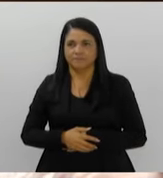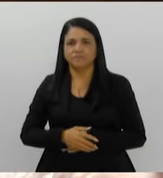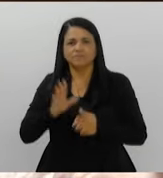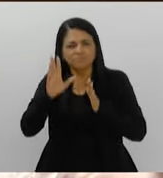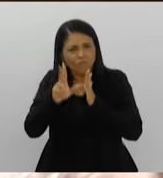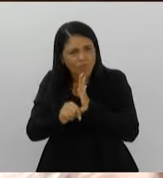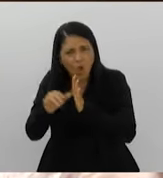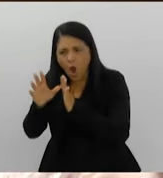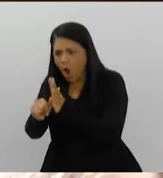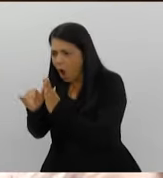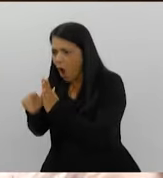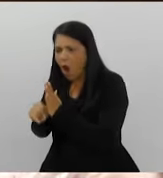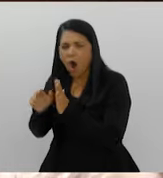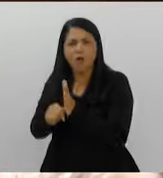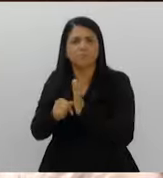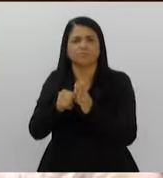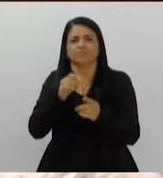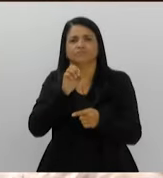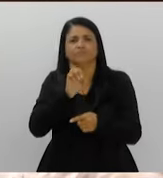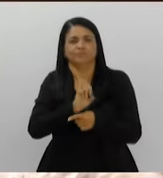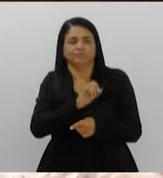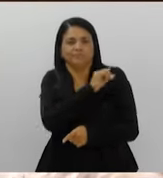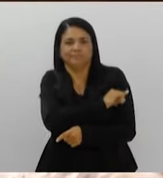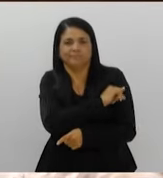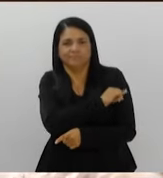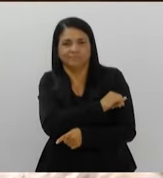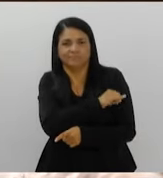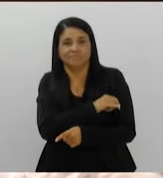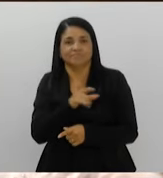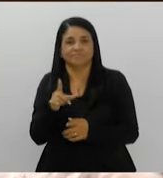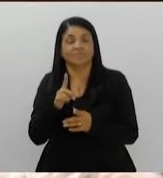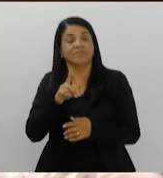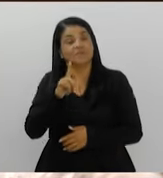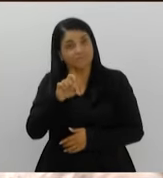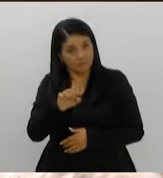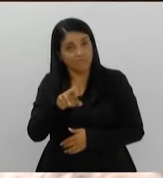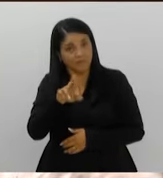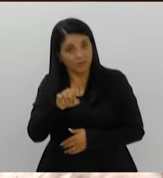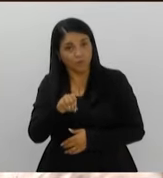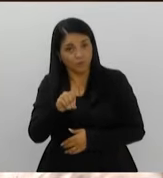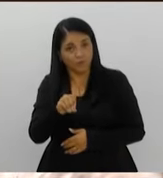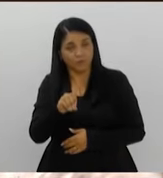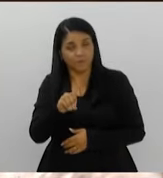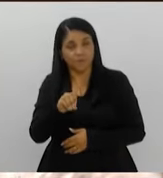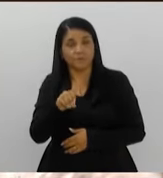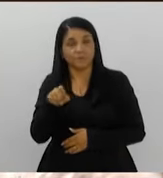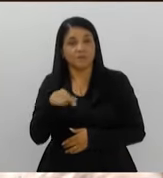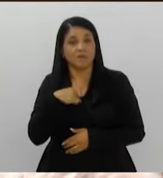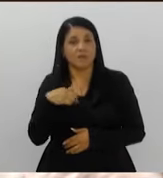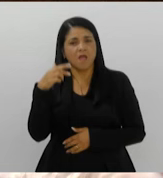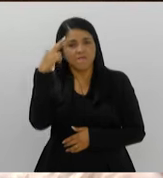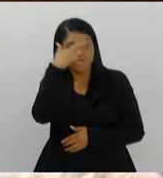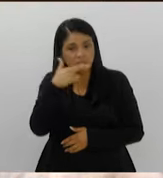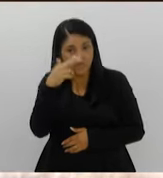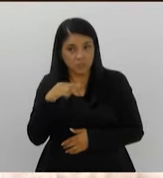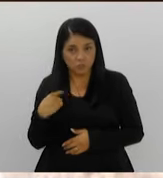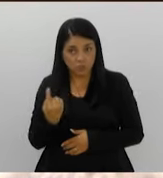Roubalheira total no Rio de Janeiro, praticada pelo DETRO. E aí, através das nossas